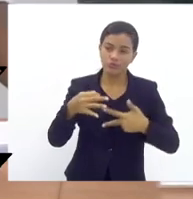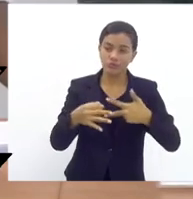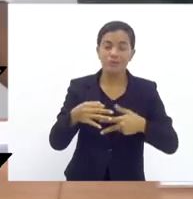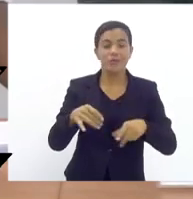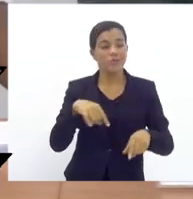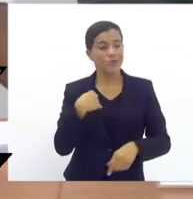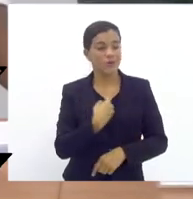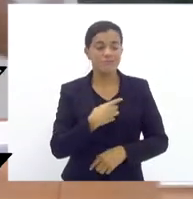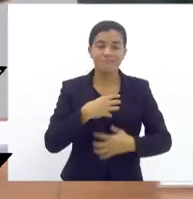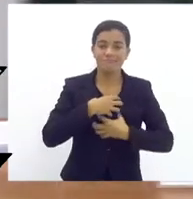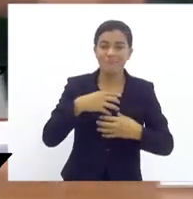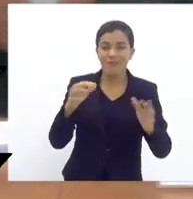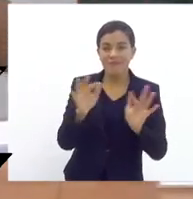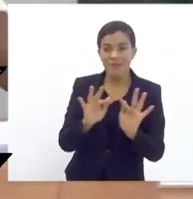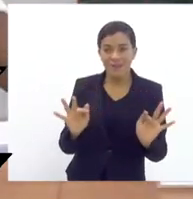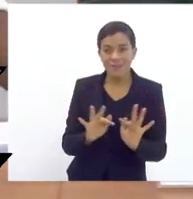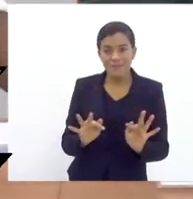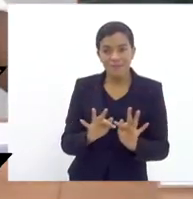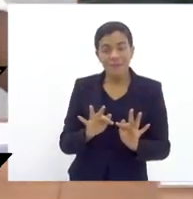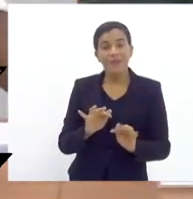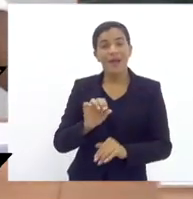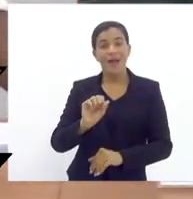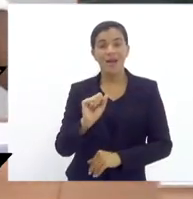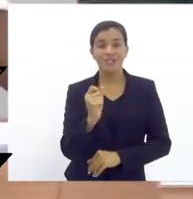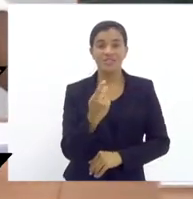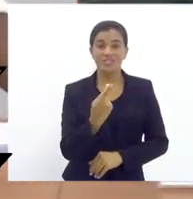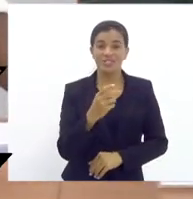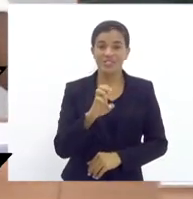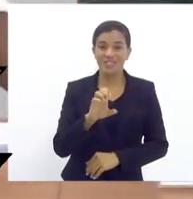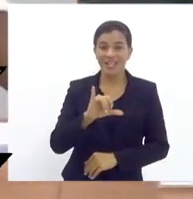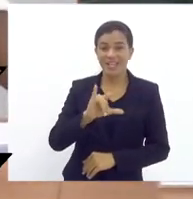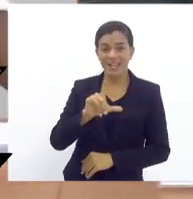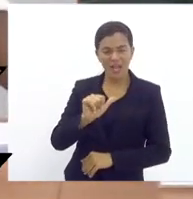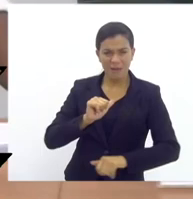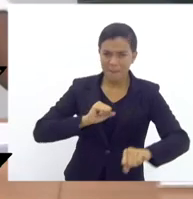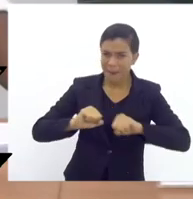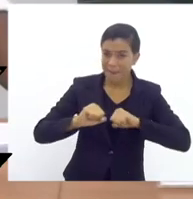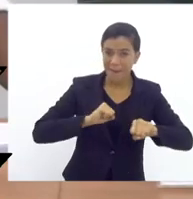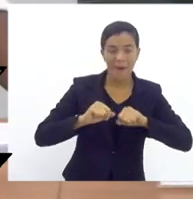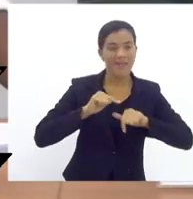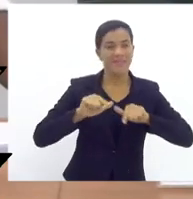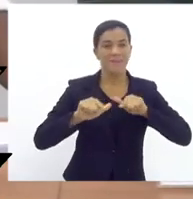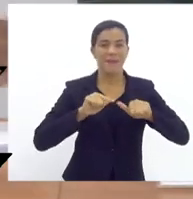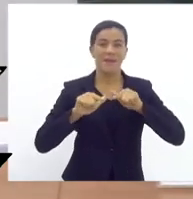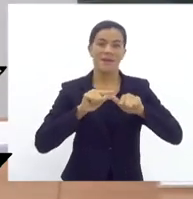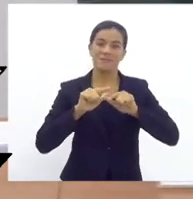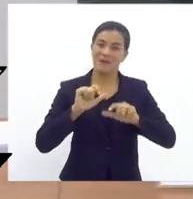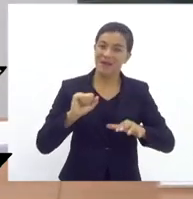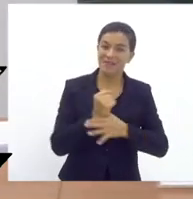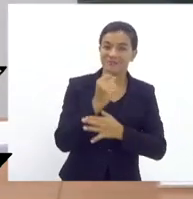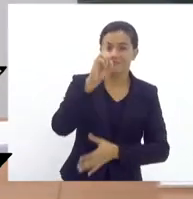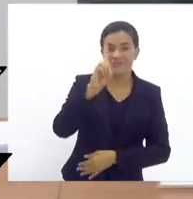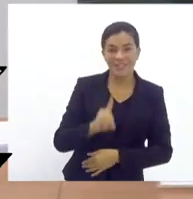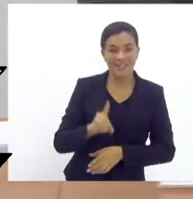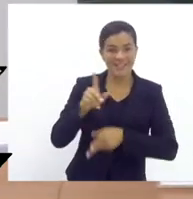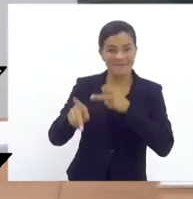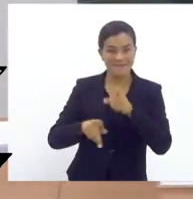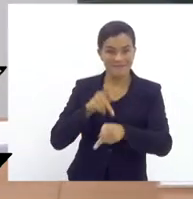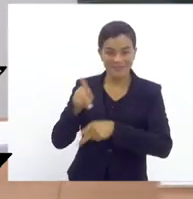felizes em saber que é alguém como Sheila trabalhando lá ativamente pela garantia dos direitos dessa população